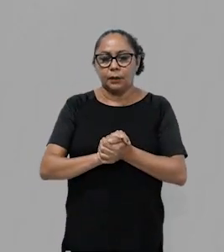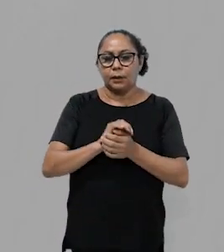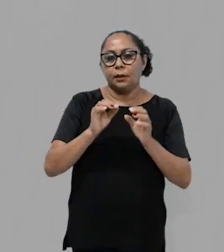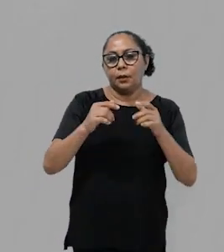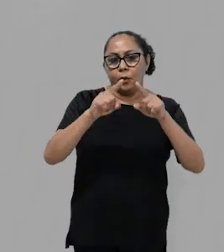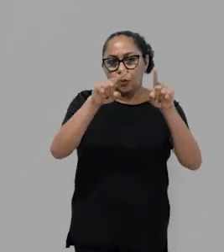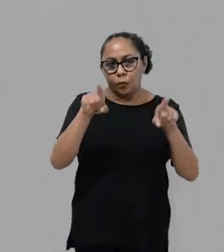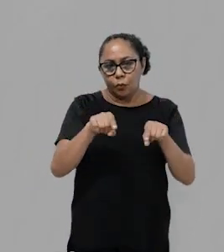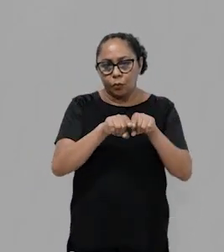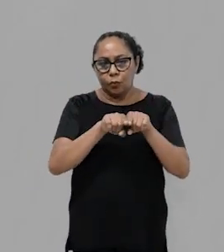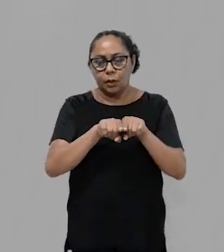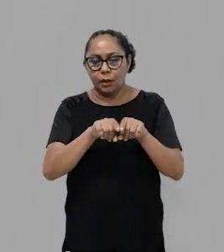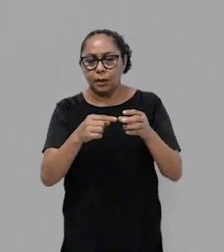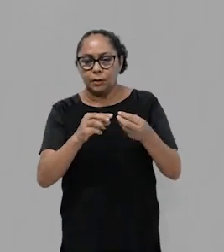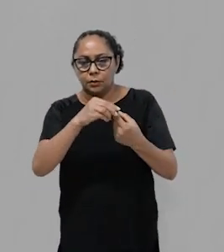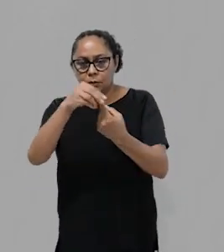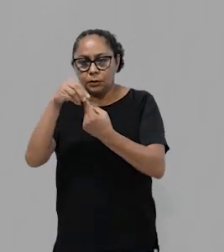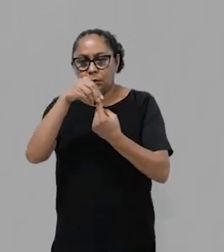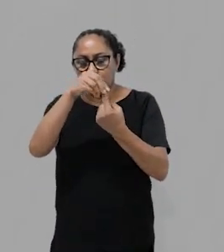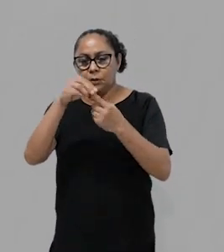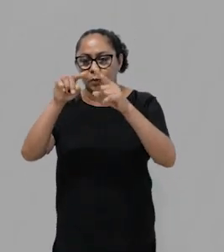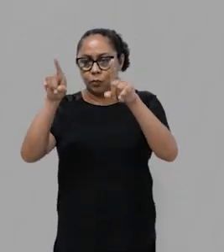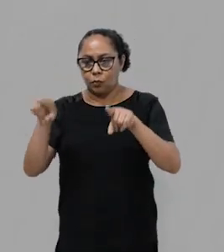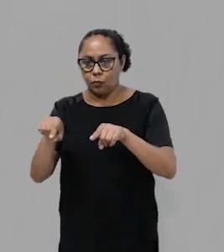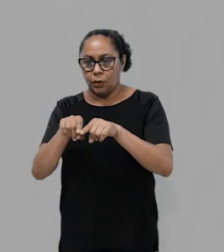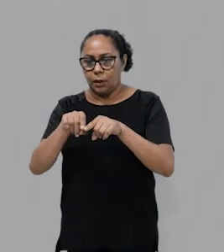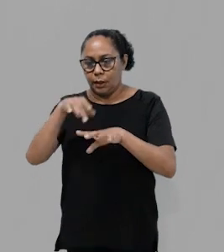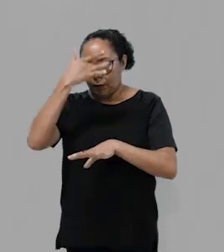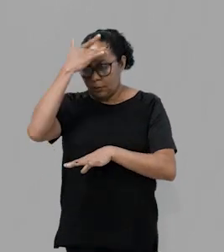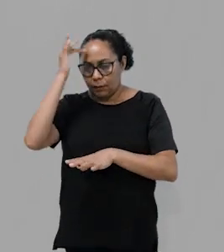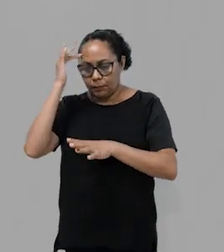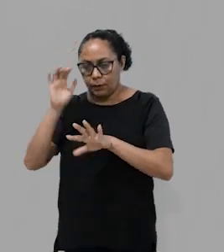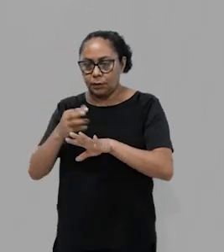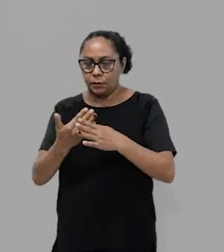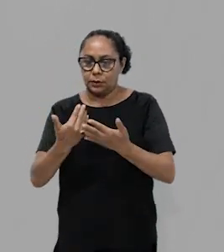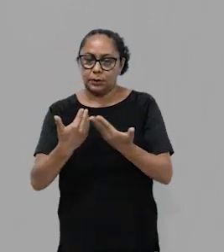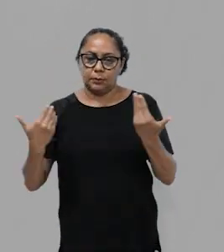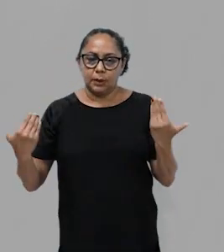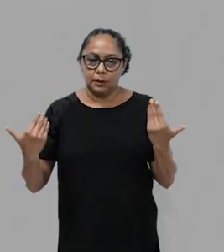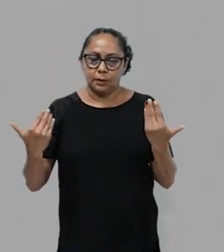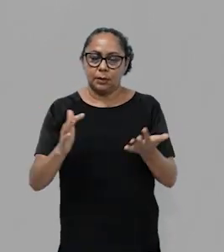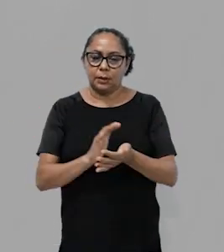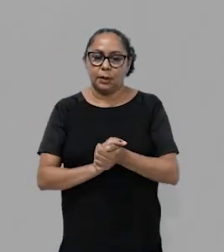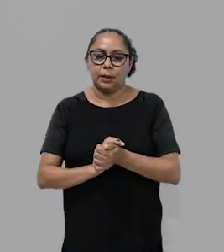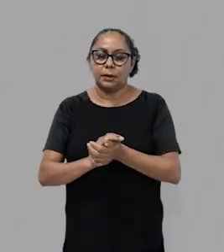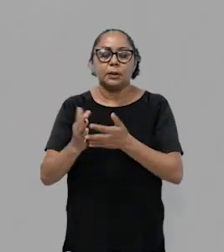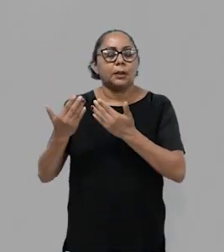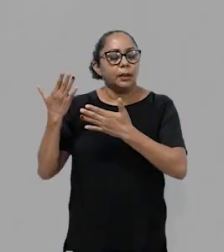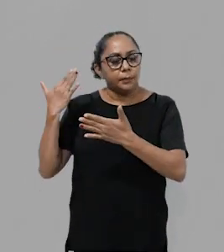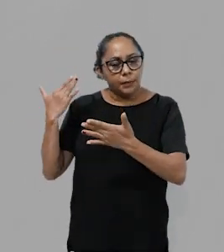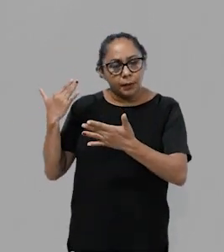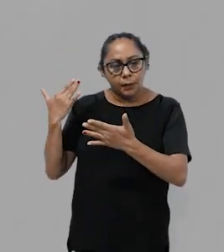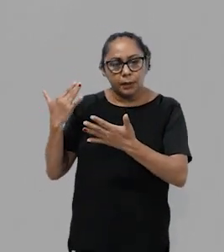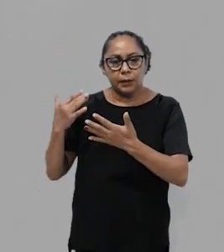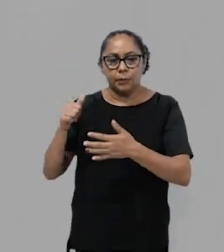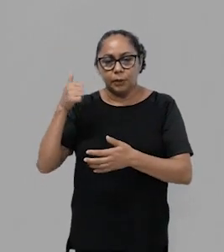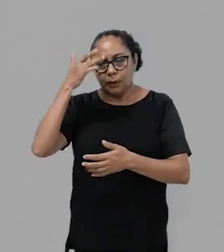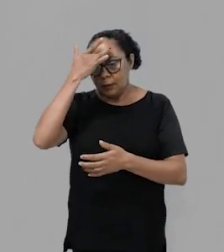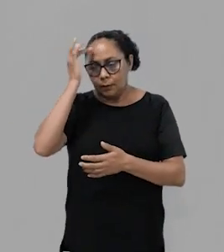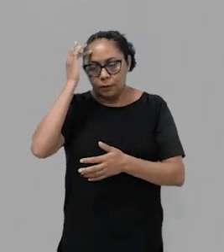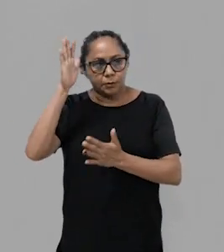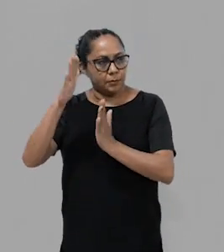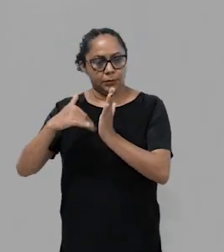de festas. Então quando você tinha quadros de pessoas separadas, ele sempre deixava isso. E para a época era uma confusão, porque ninguém pintava daquele